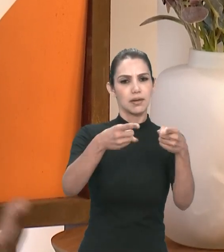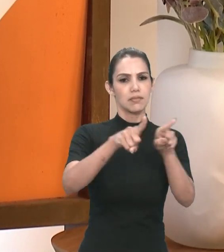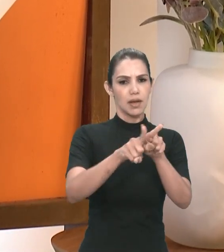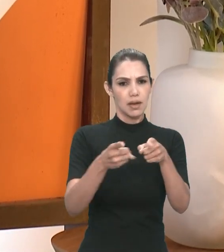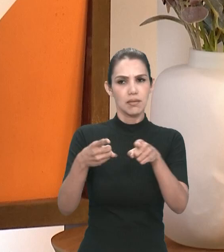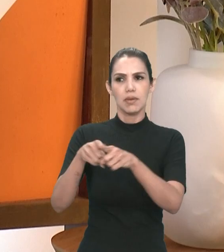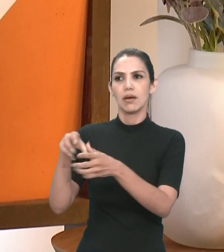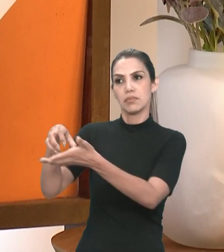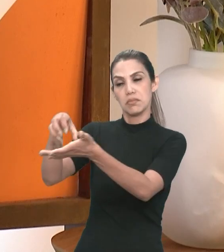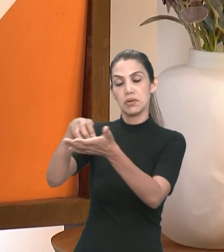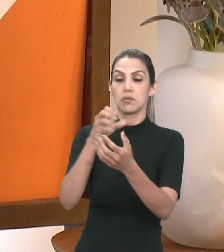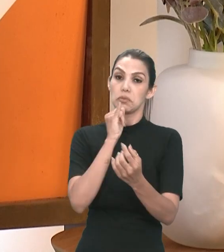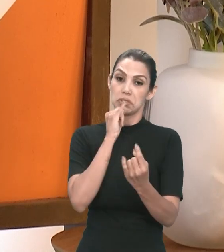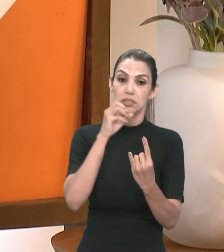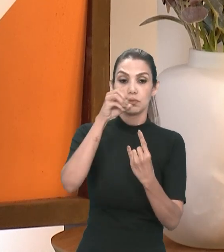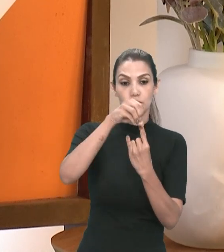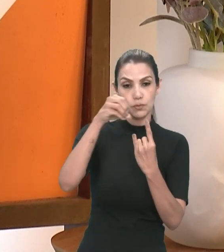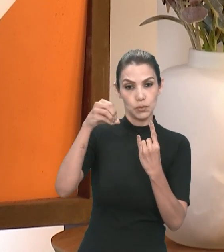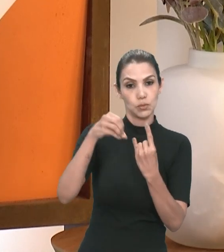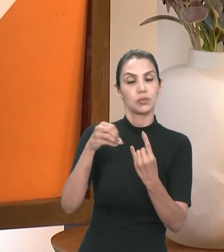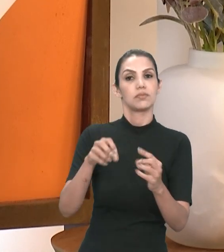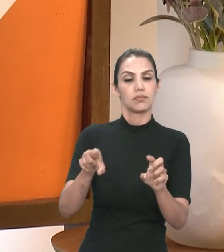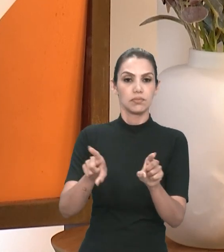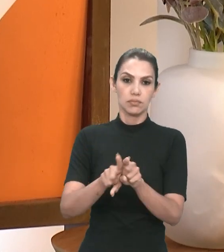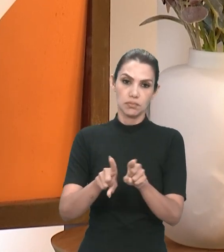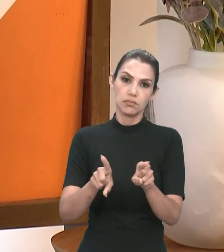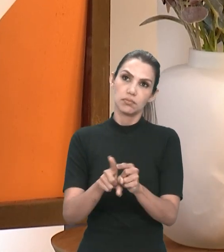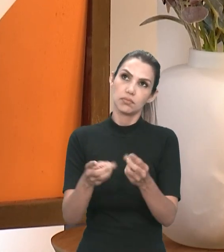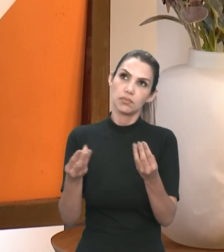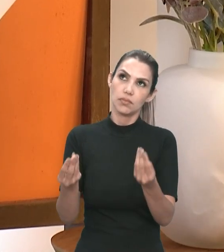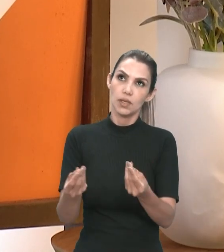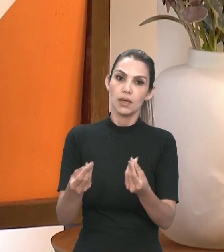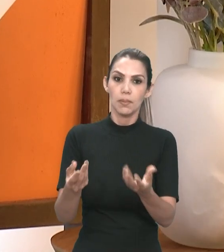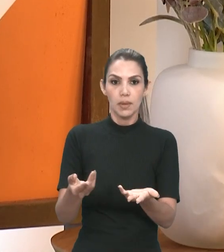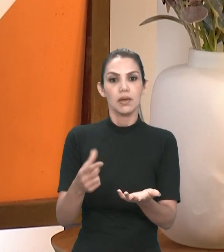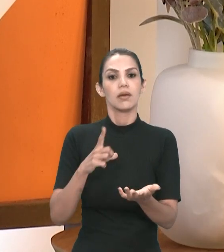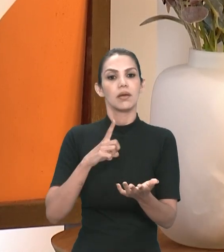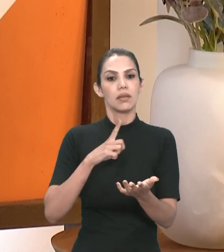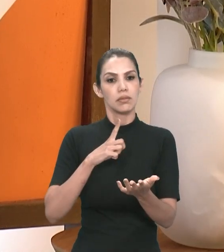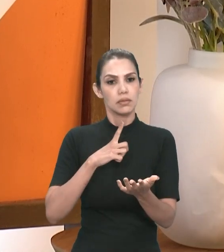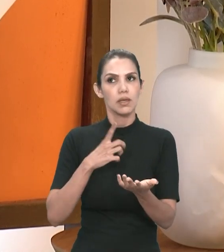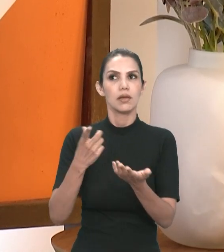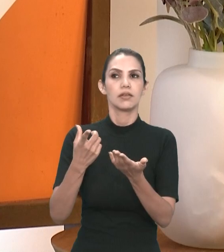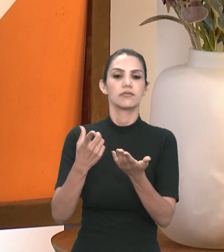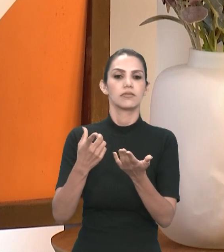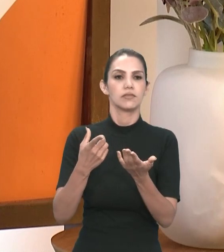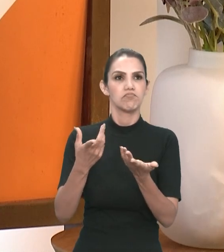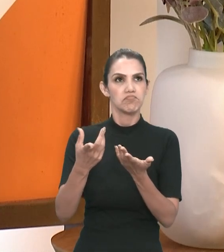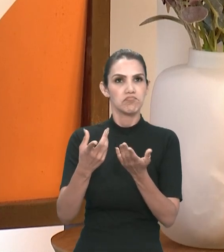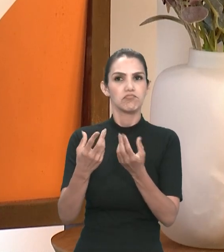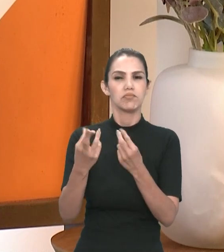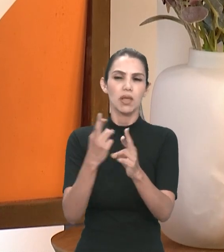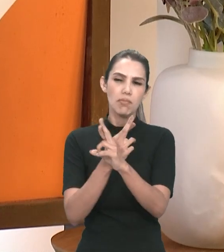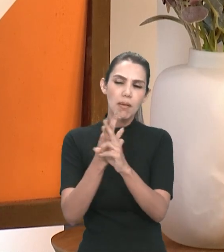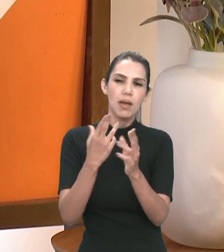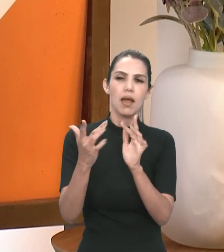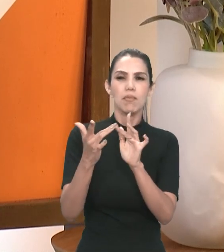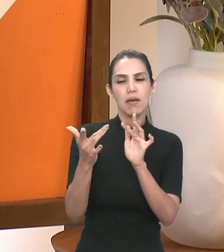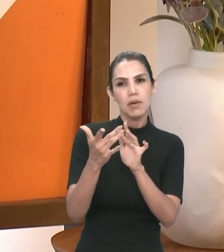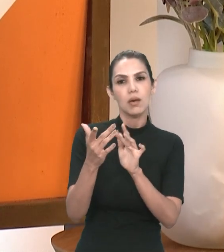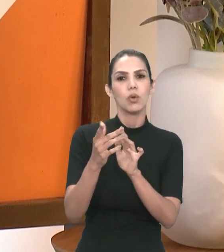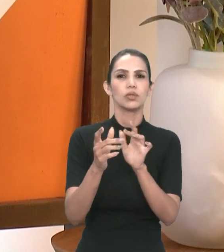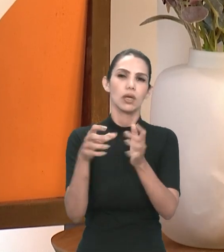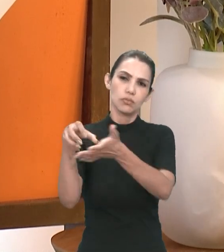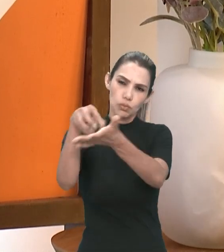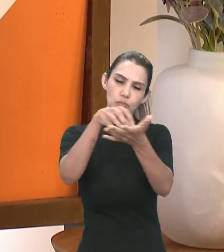órgãos, como a Fiocruz, e também a gente acabou falando com alguns outros órgãos, certo?